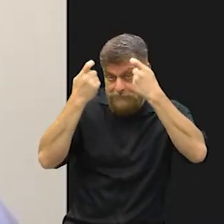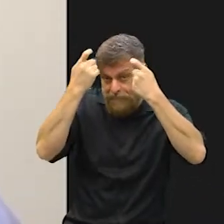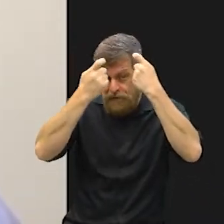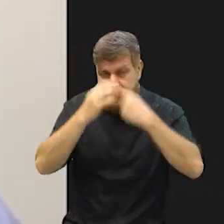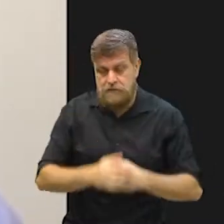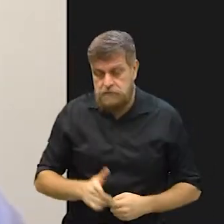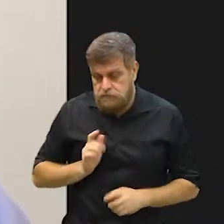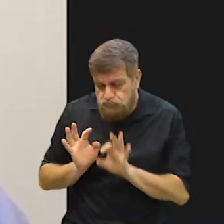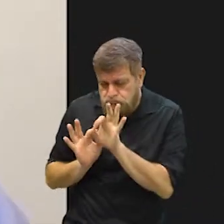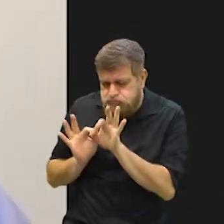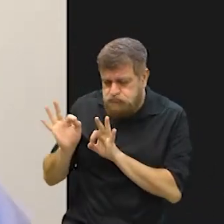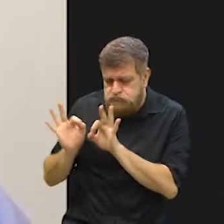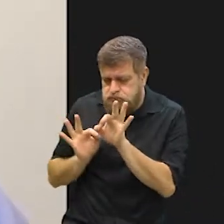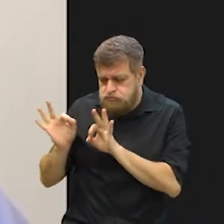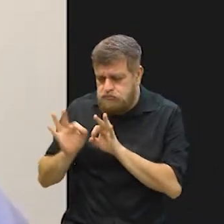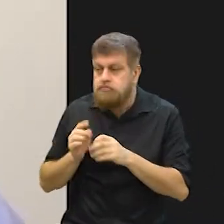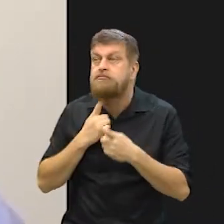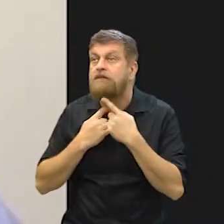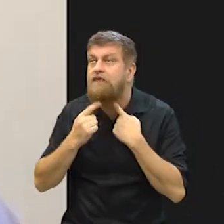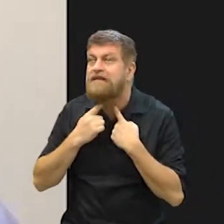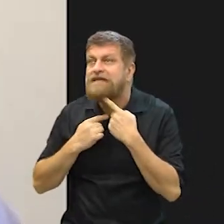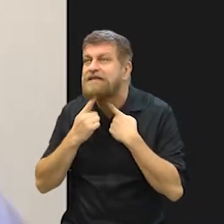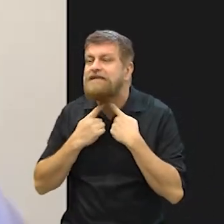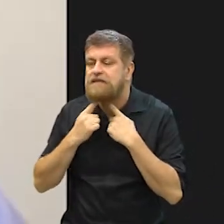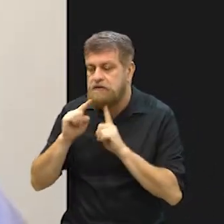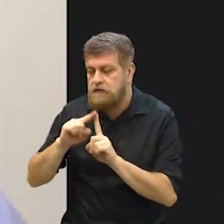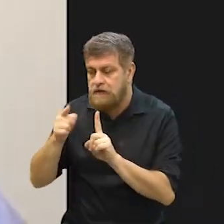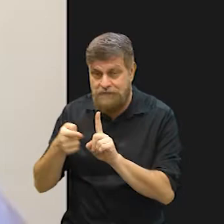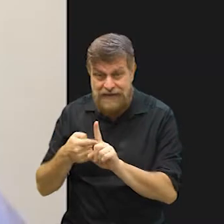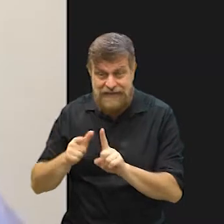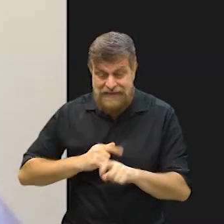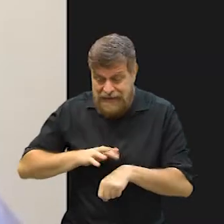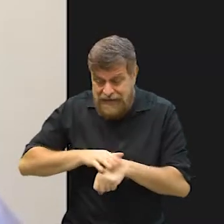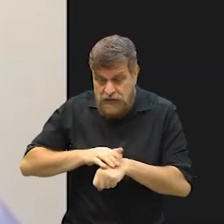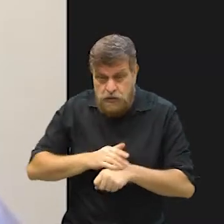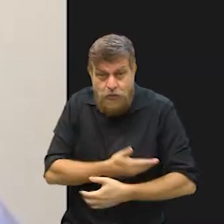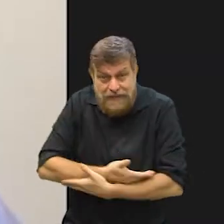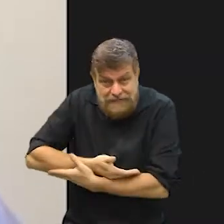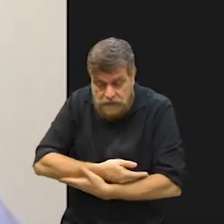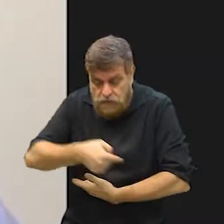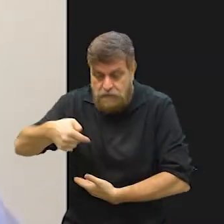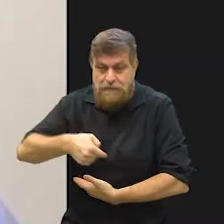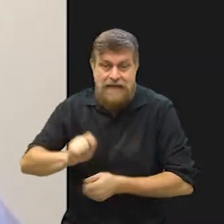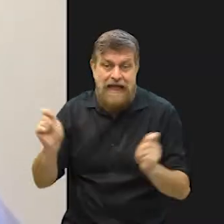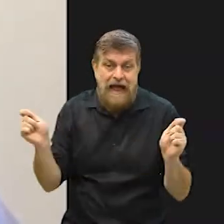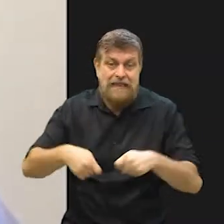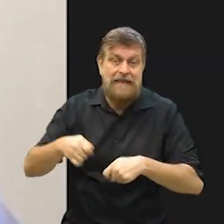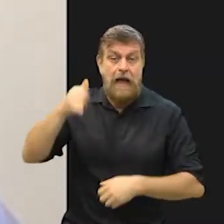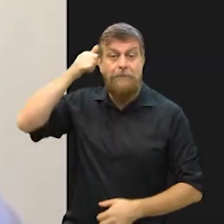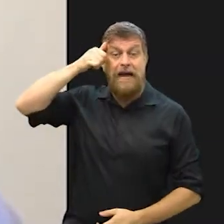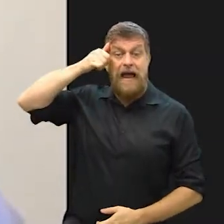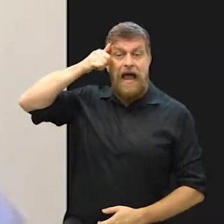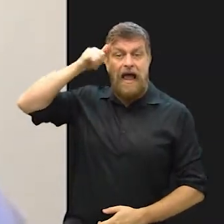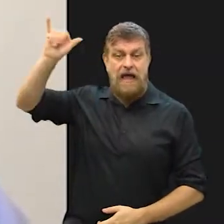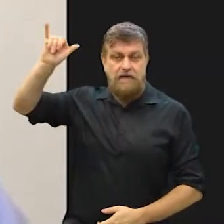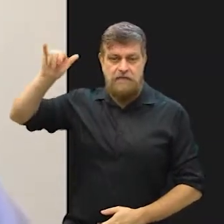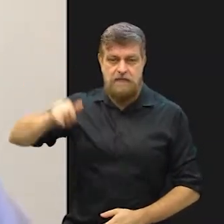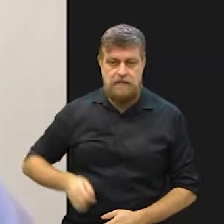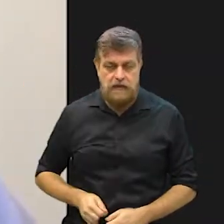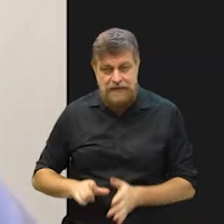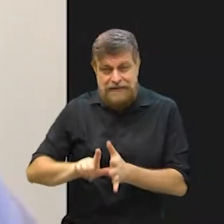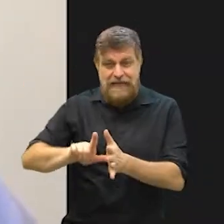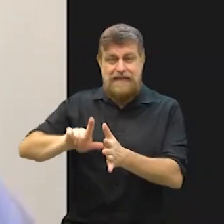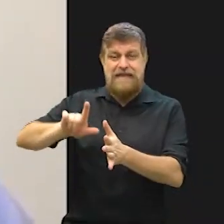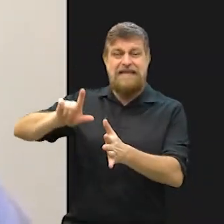em programar a gestação. Por quê? Porque tem um monte de doença fetal que pode ser prevenível, já